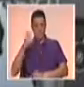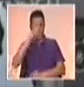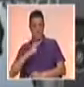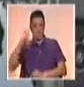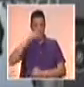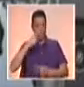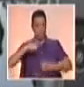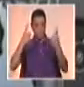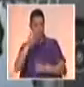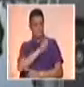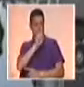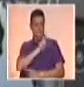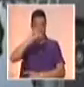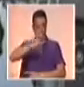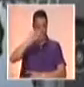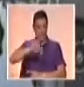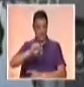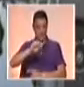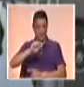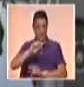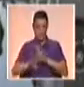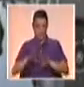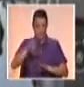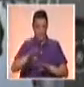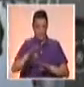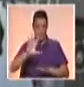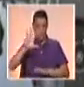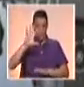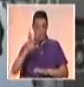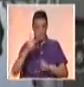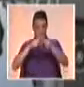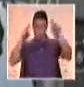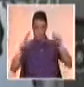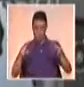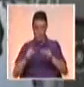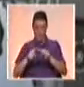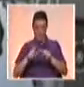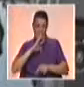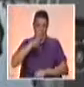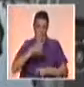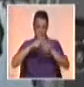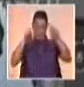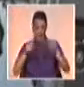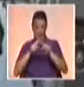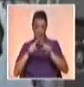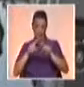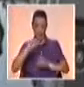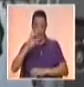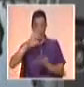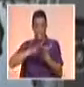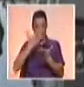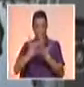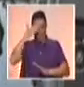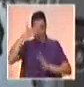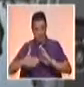quer públicas, quer privadas. Quando o quadradinho, chamado quadradinho ou janela, do intérprete